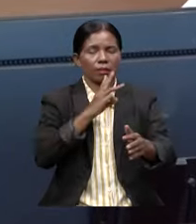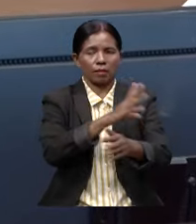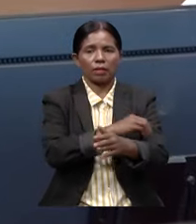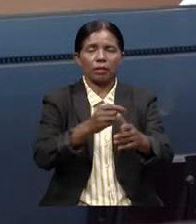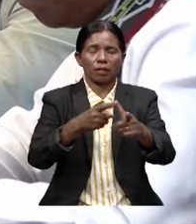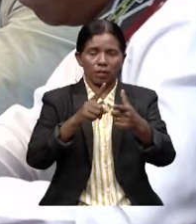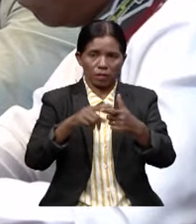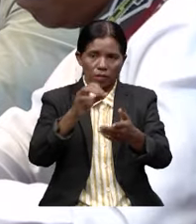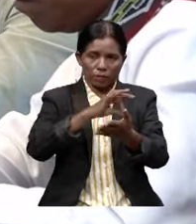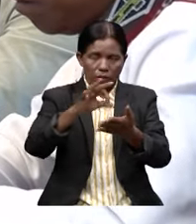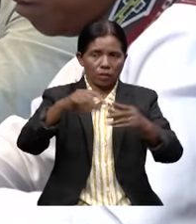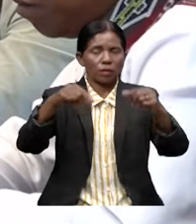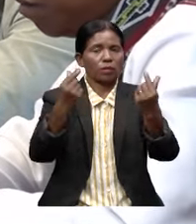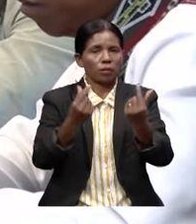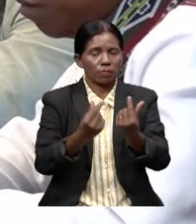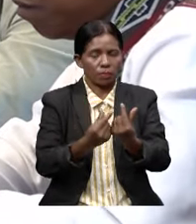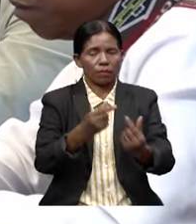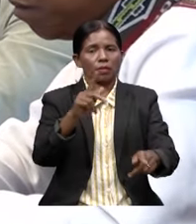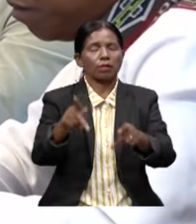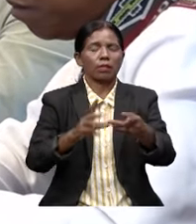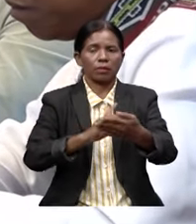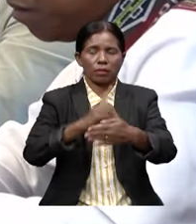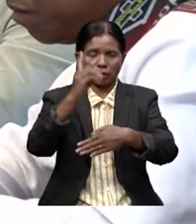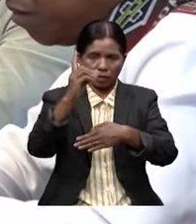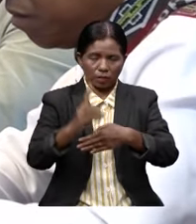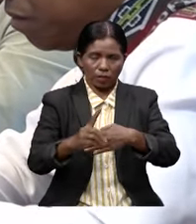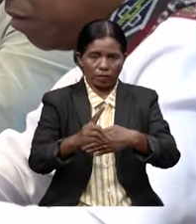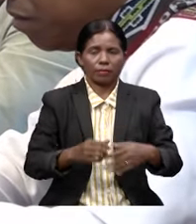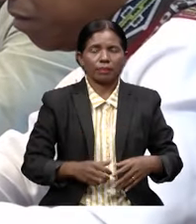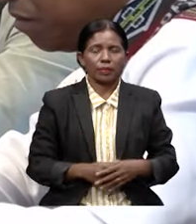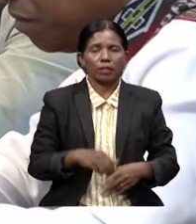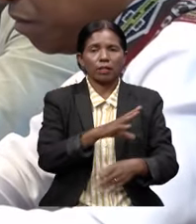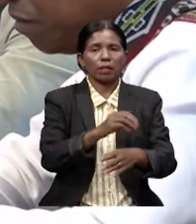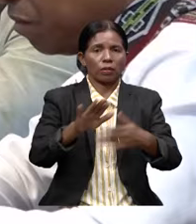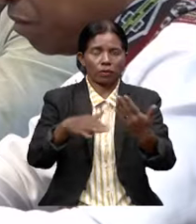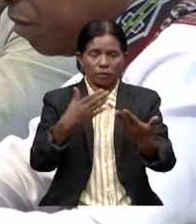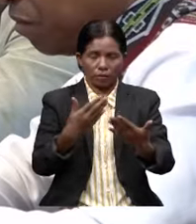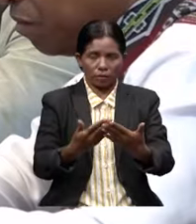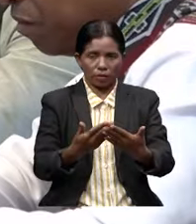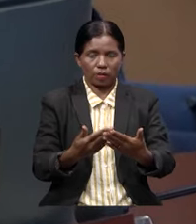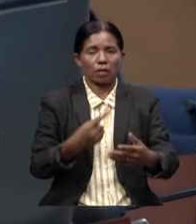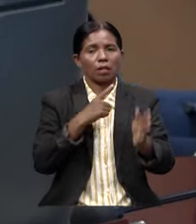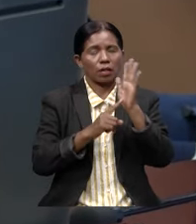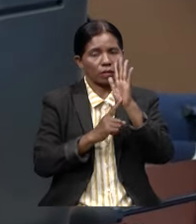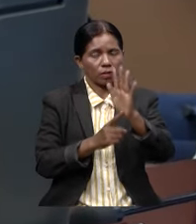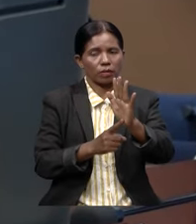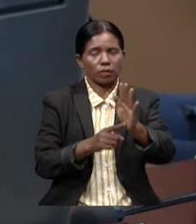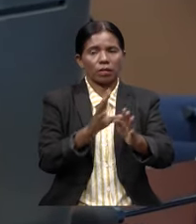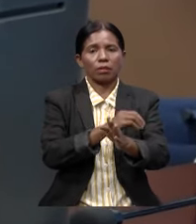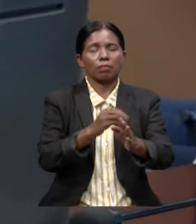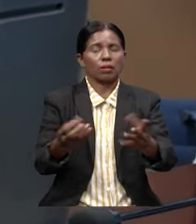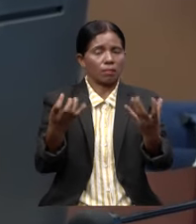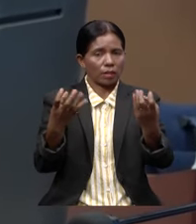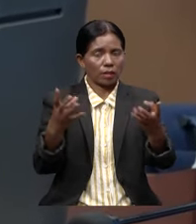hídrica, formação para grupo agrícola no desenvolvimento meio subsistência CIRANEB diversificado no resiliente